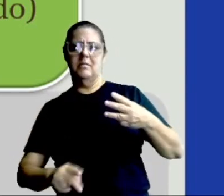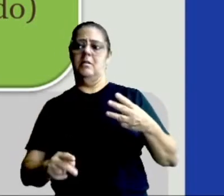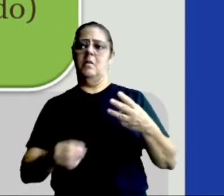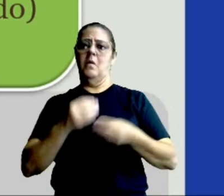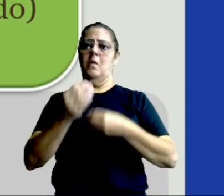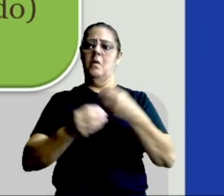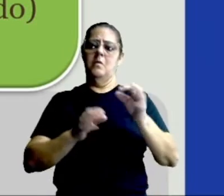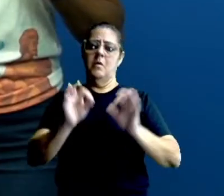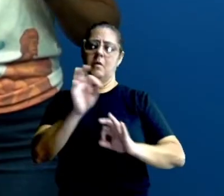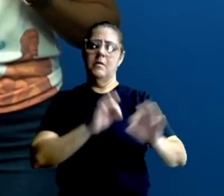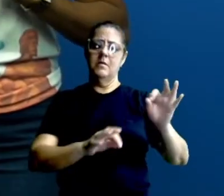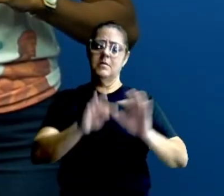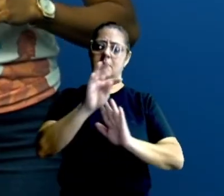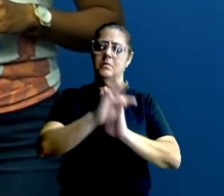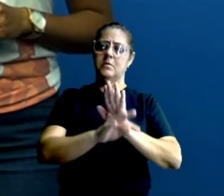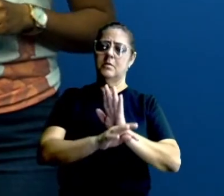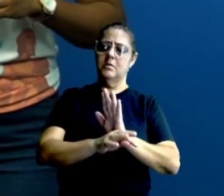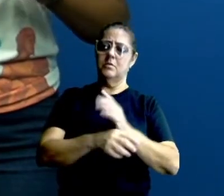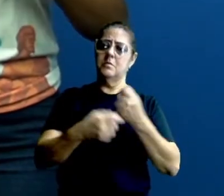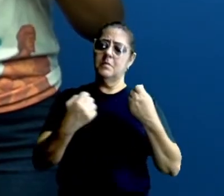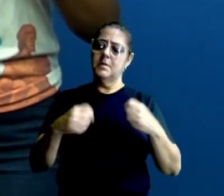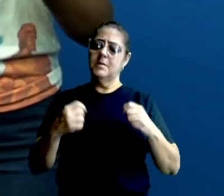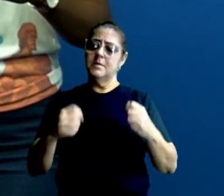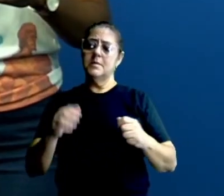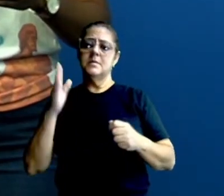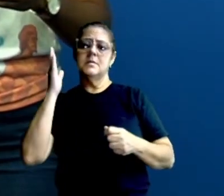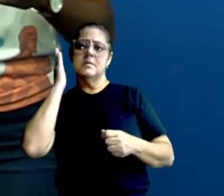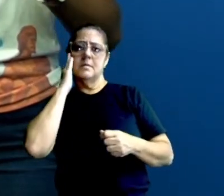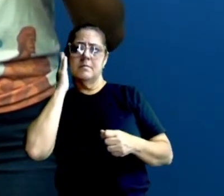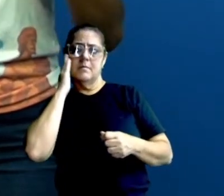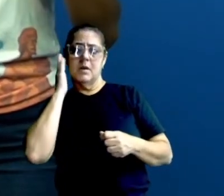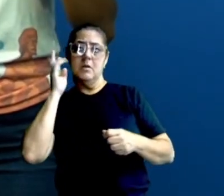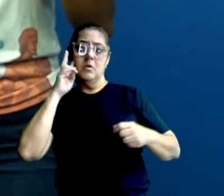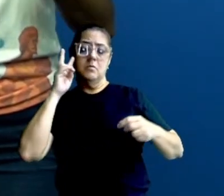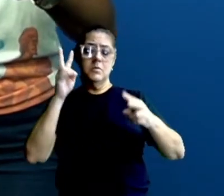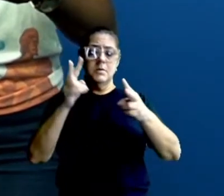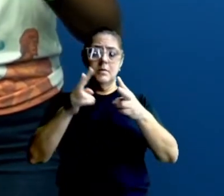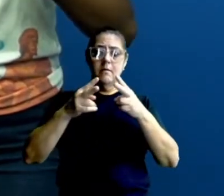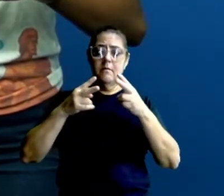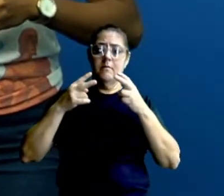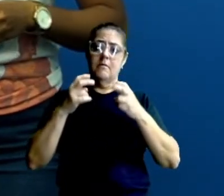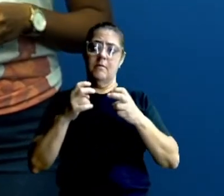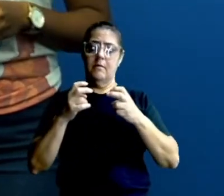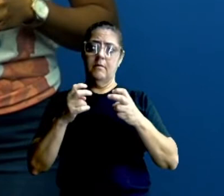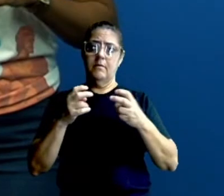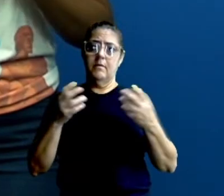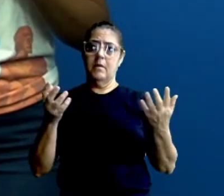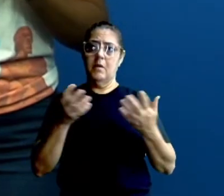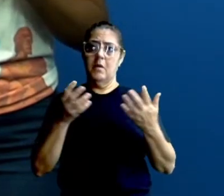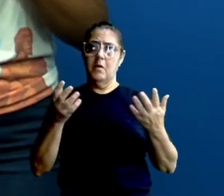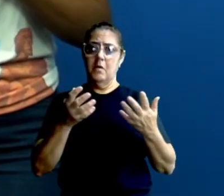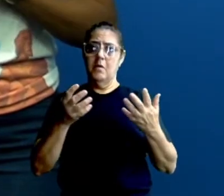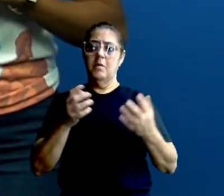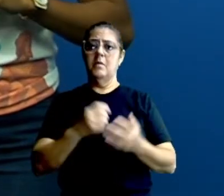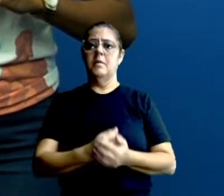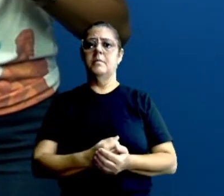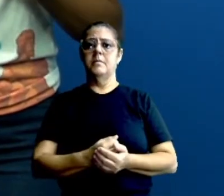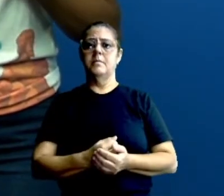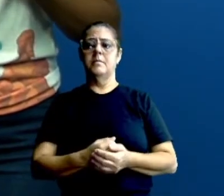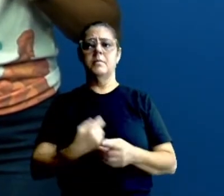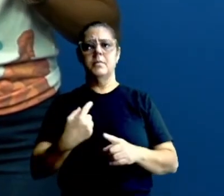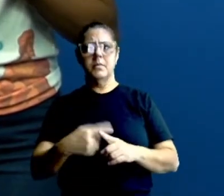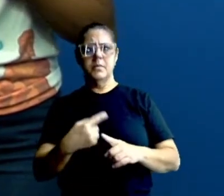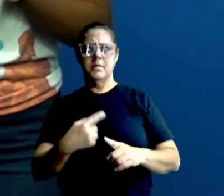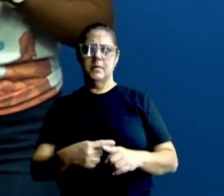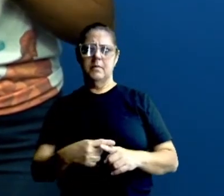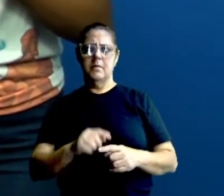e Como elaborar você precisa ficar ligadinho agora nas nos slides a seguir porque